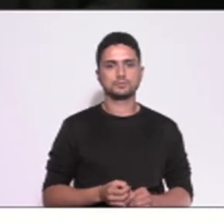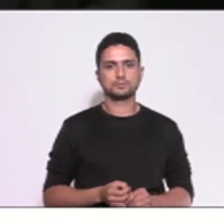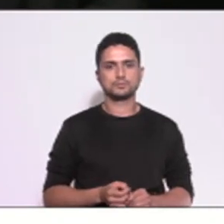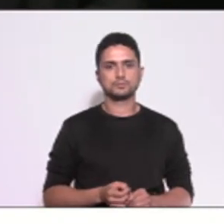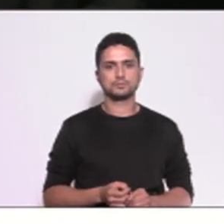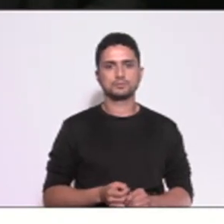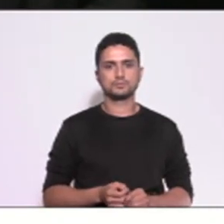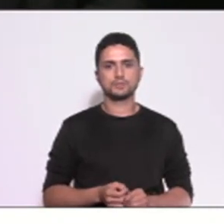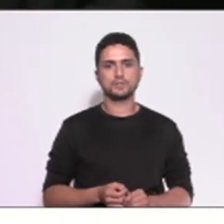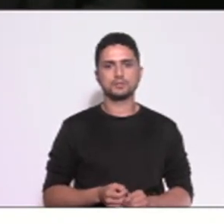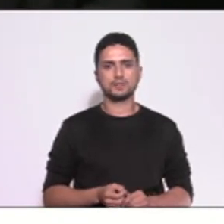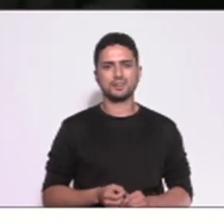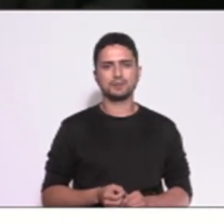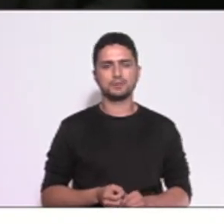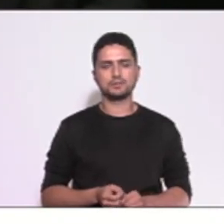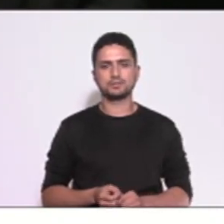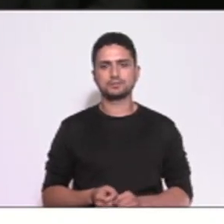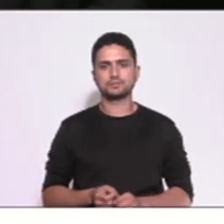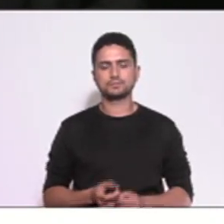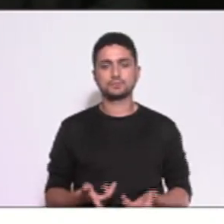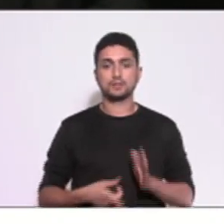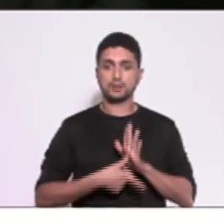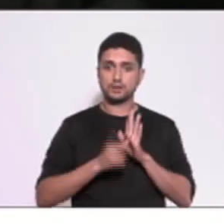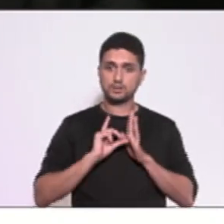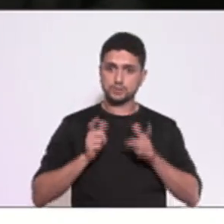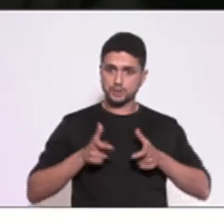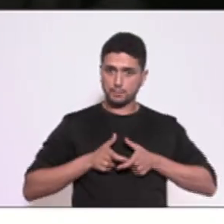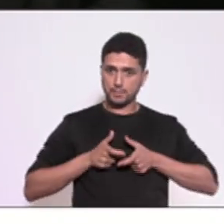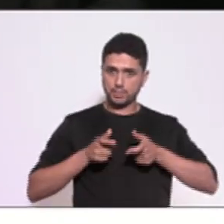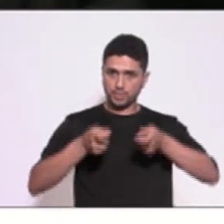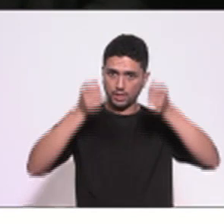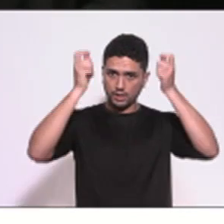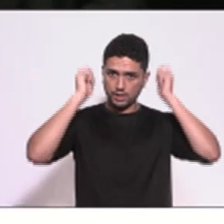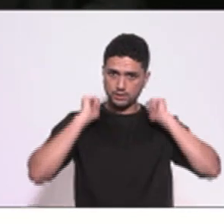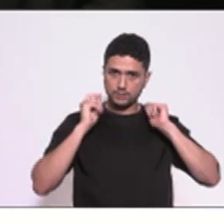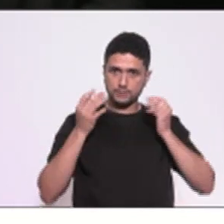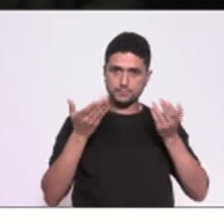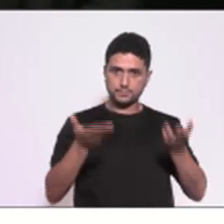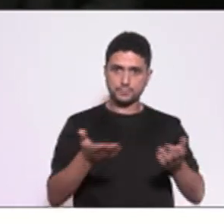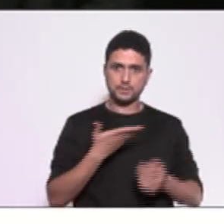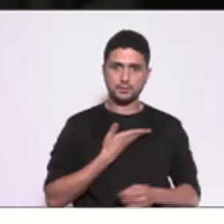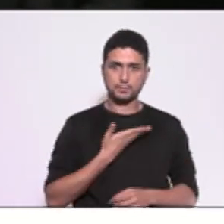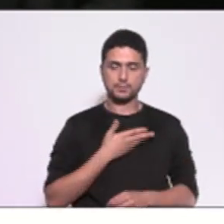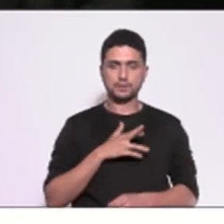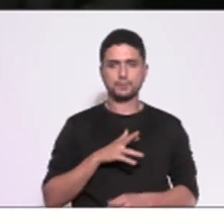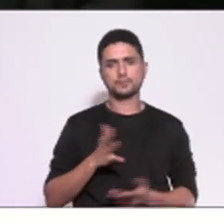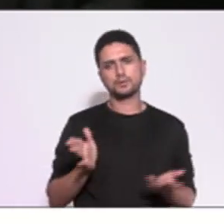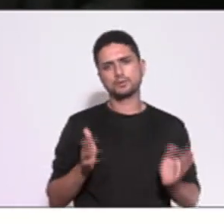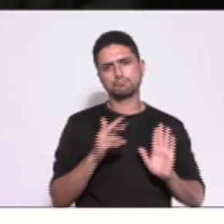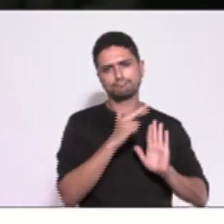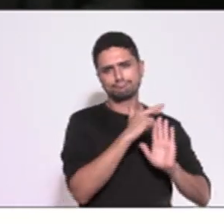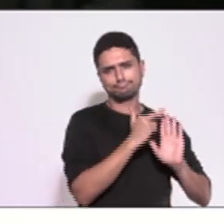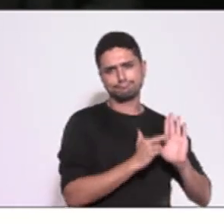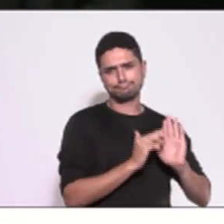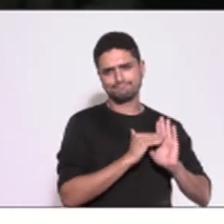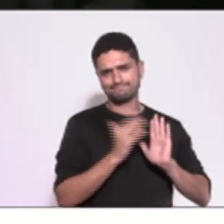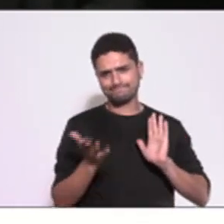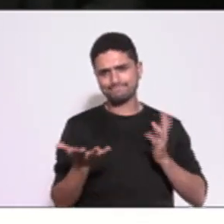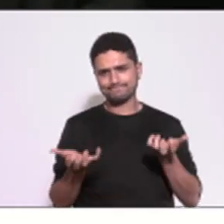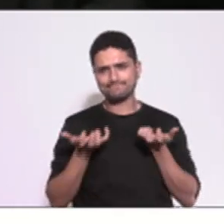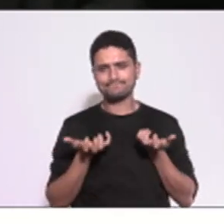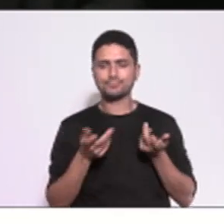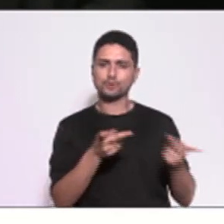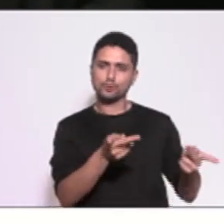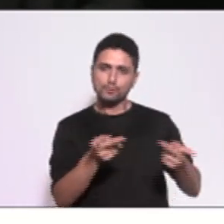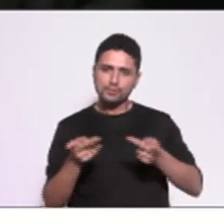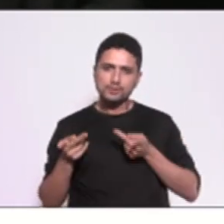aqui a nossa homenagem ao nosso amigo Ronaldo, eu vou quebrar o protocolo e chamar algumas pessoas que